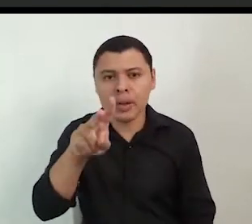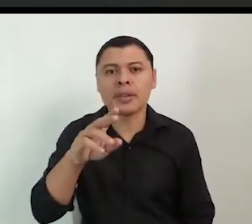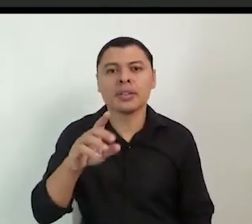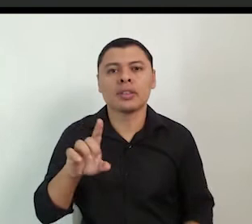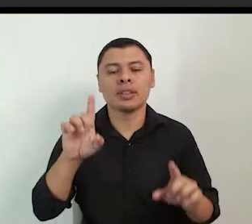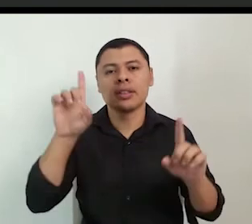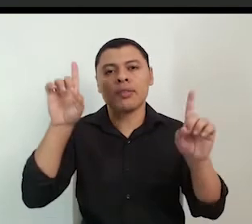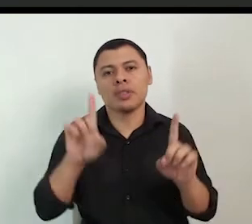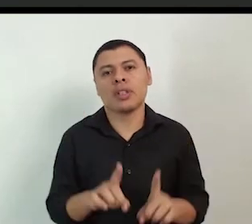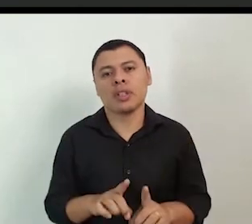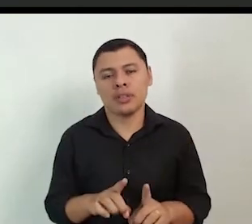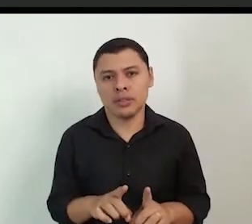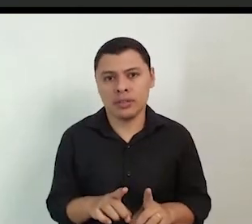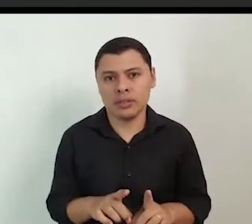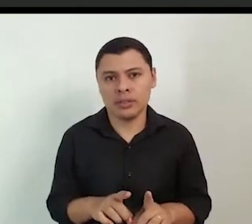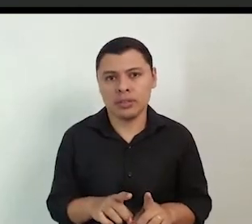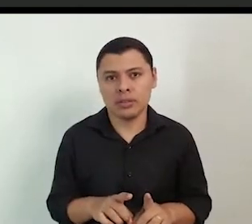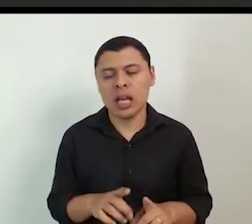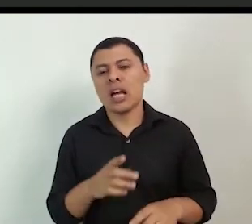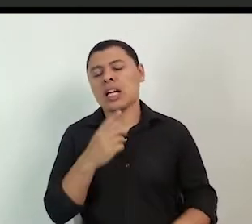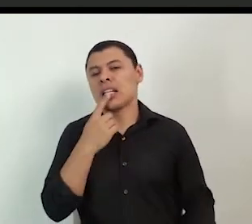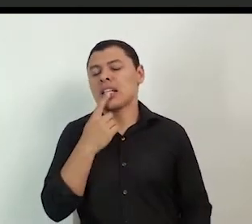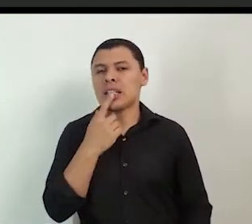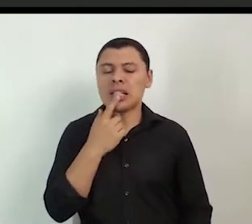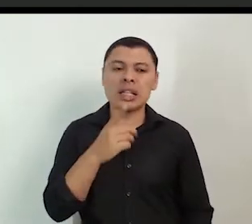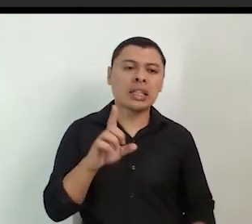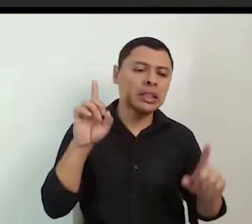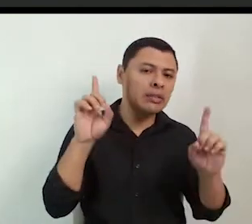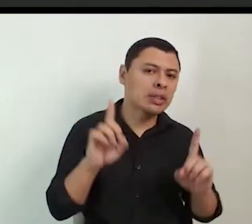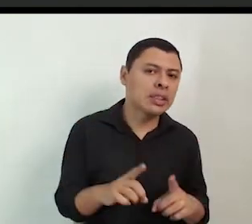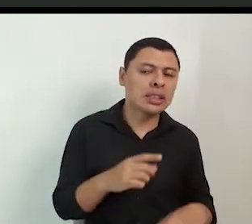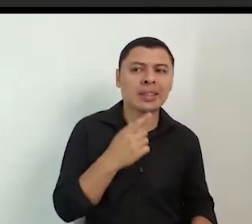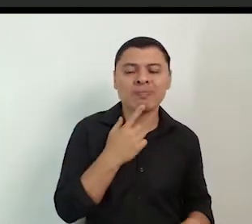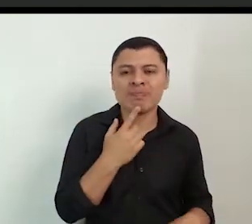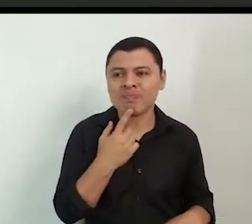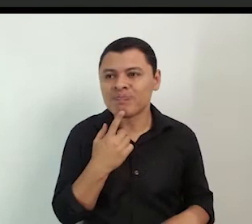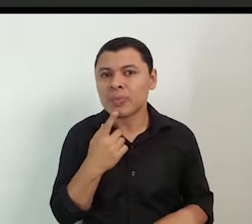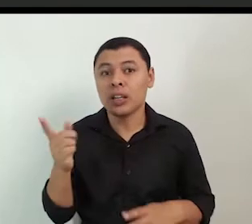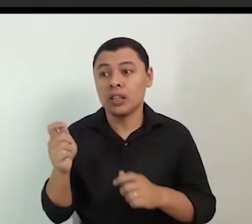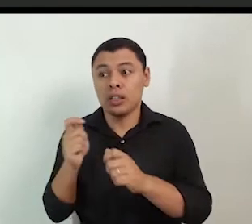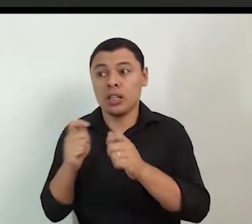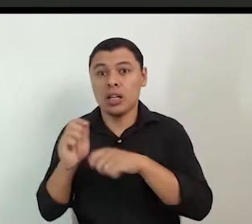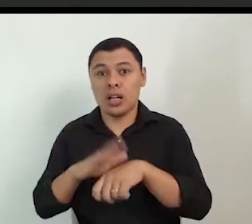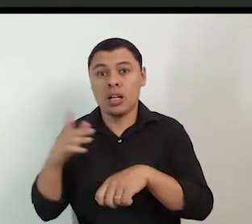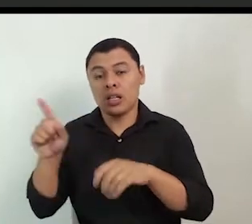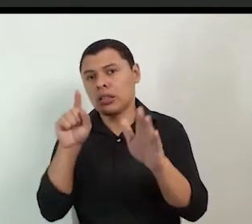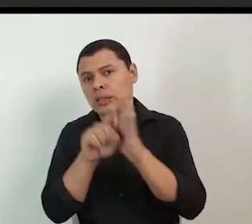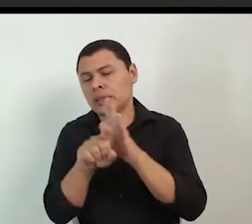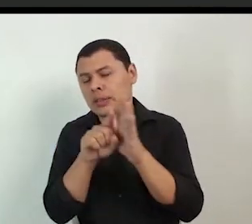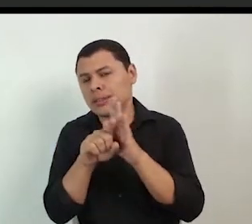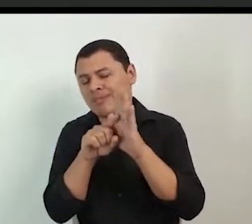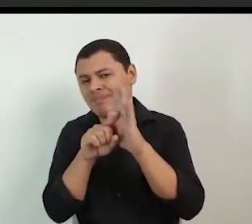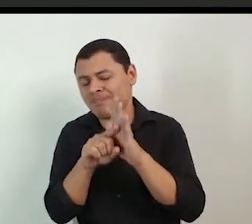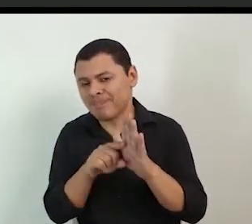passa na frente e ela é um ponto de atenção que o recrutador tem, e esse ponto de